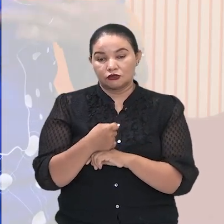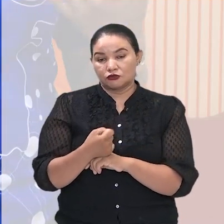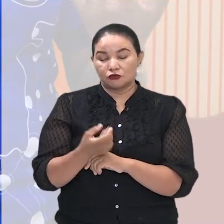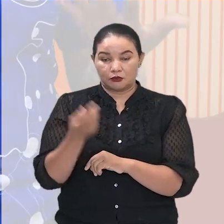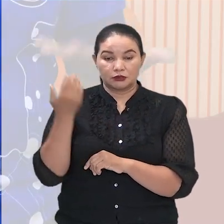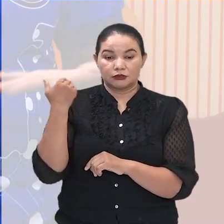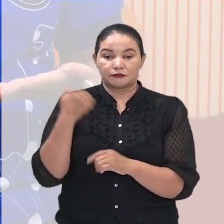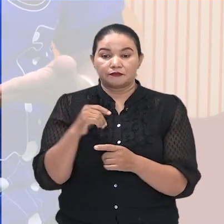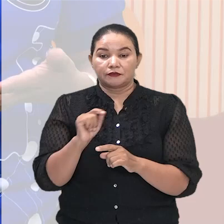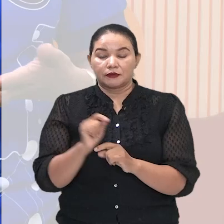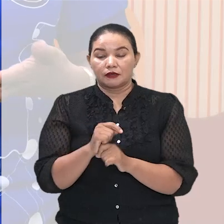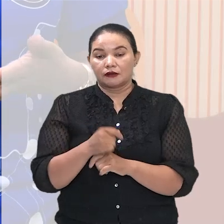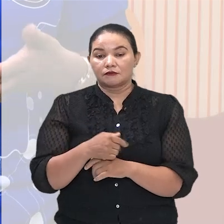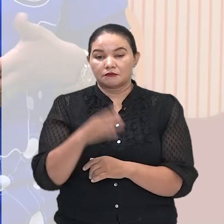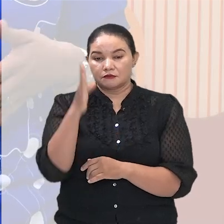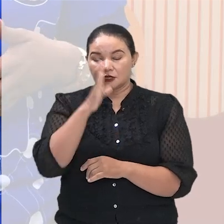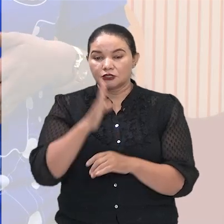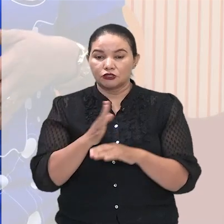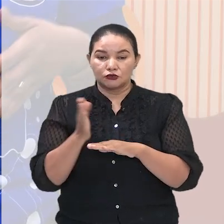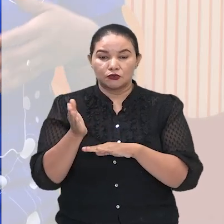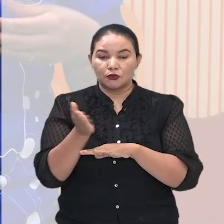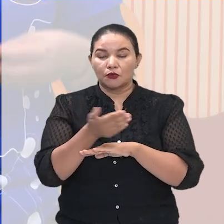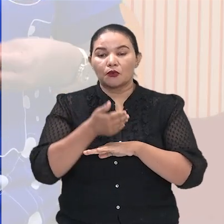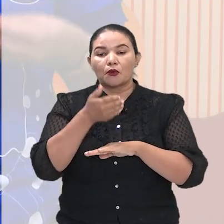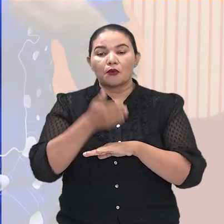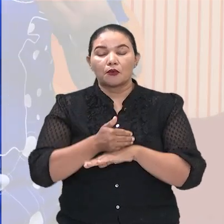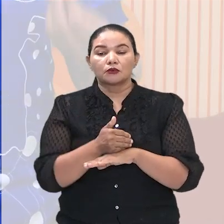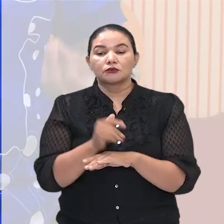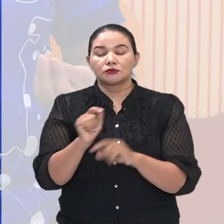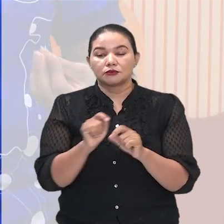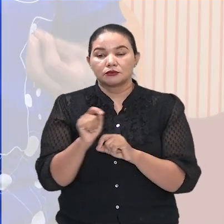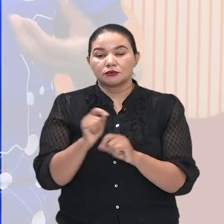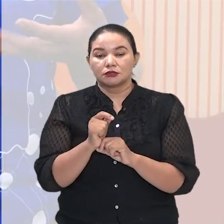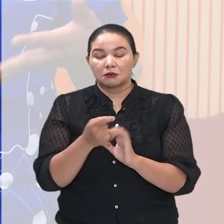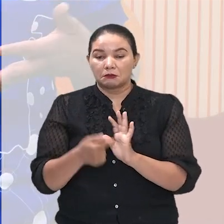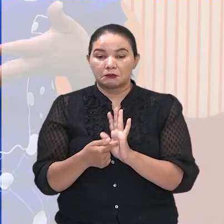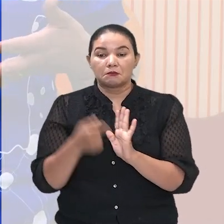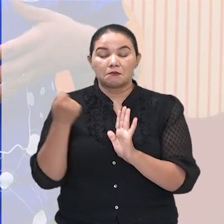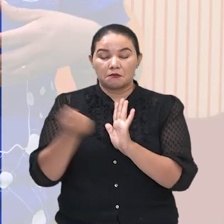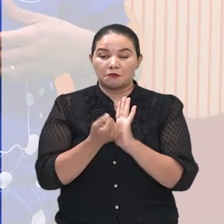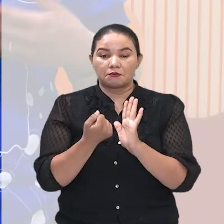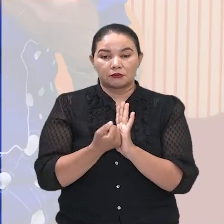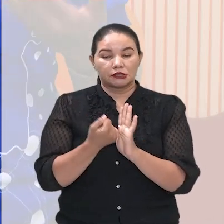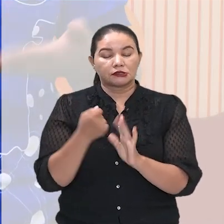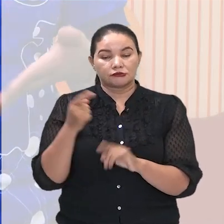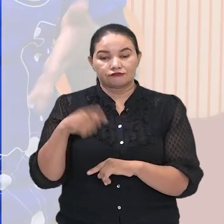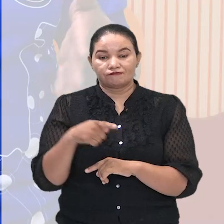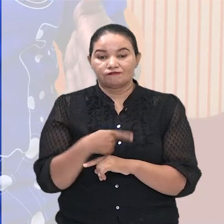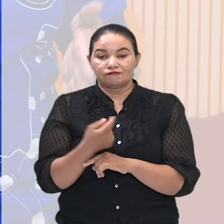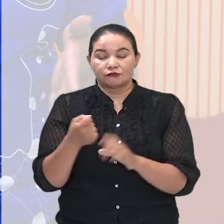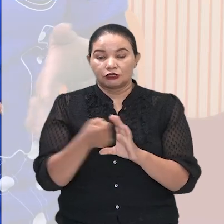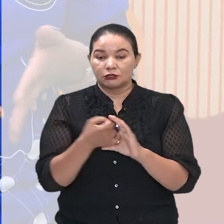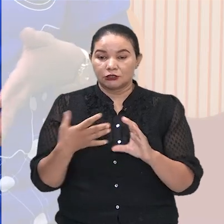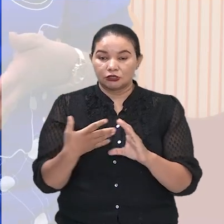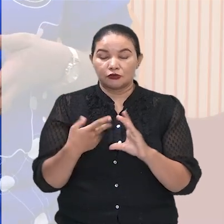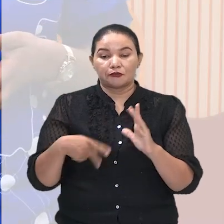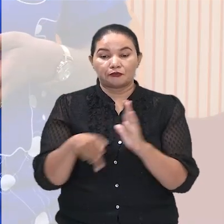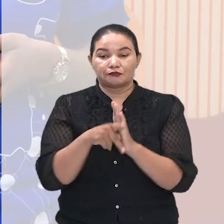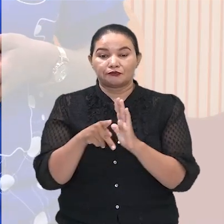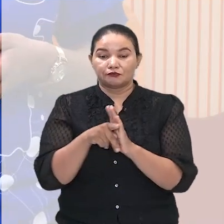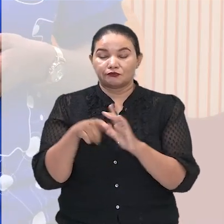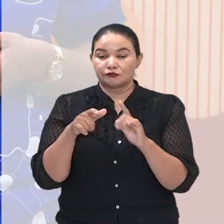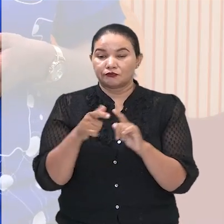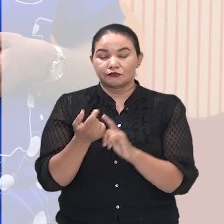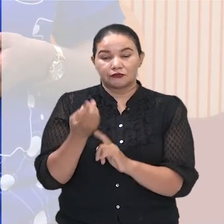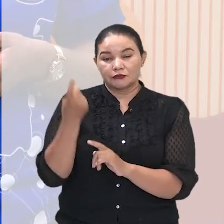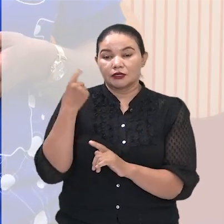Né? O Brasil colonial, ele é marcado por esse patriarcado. Ele é caracterizado por uma sociedade em